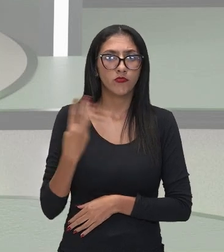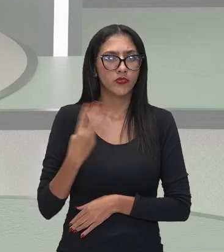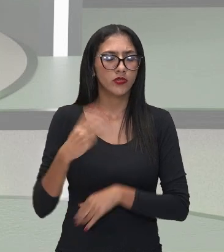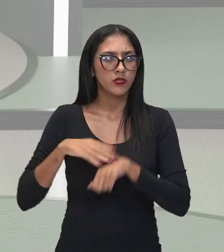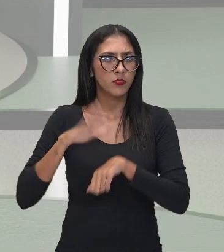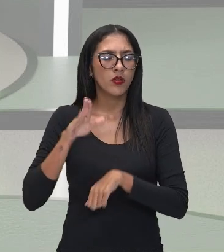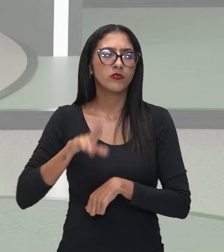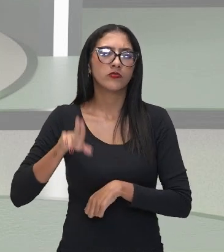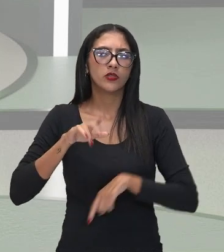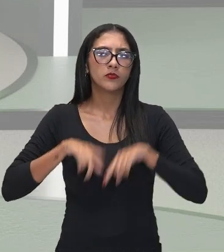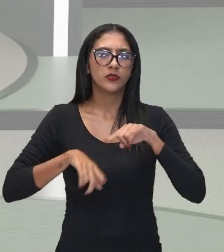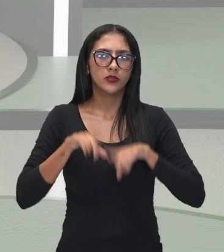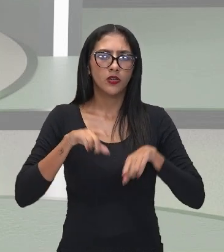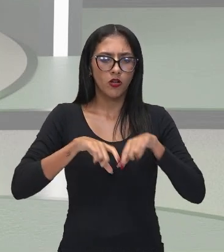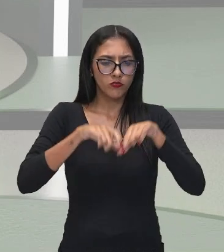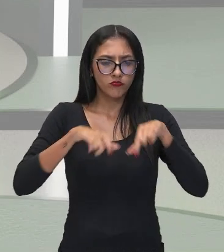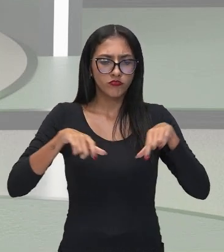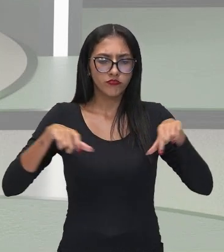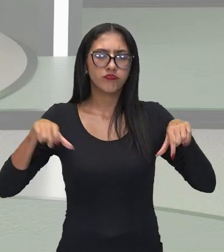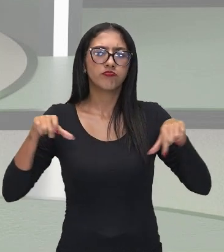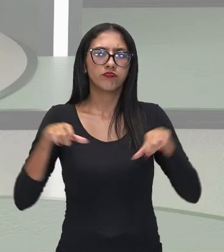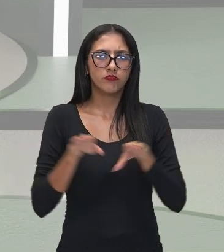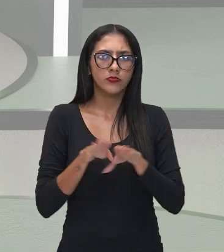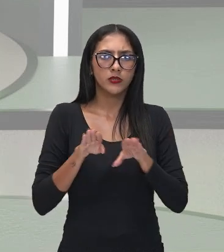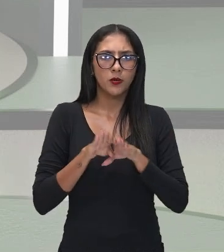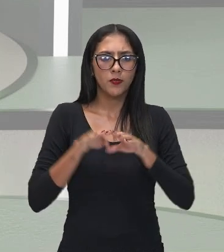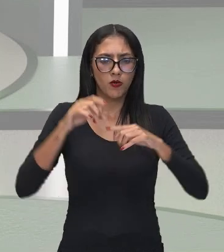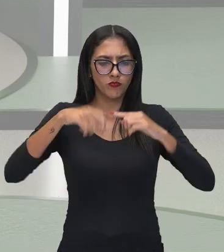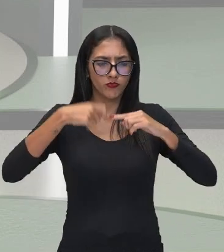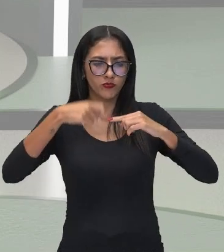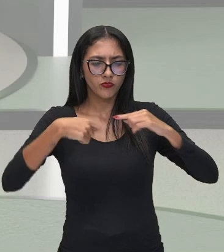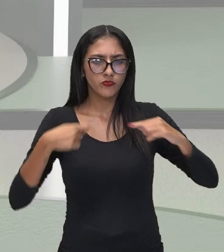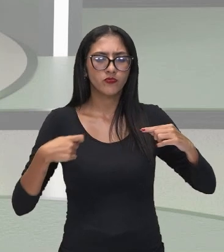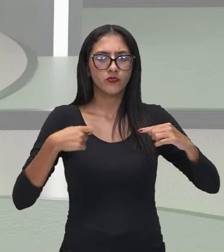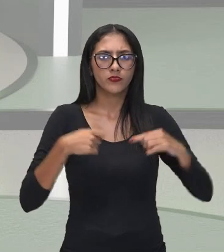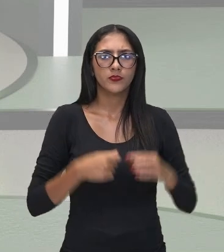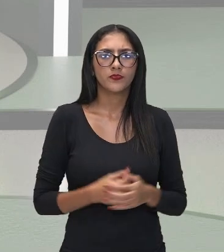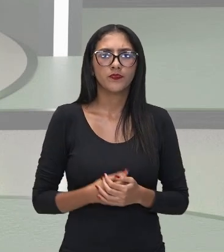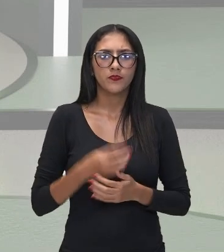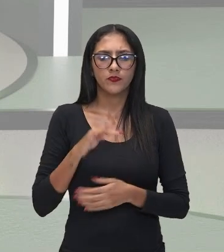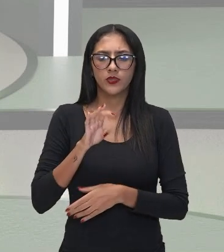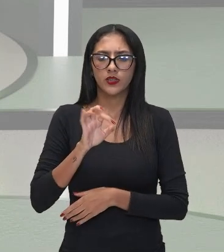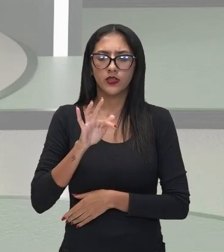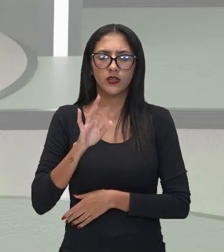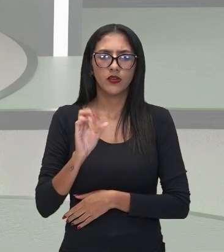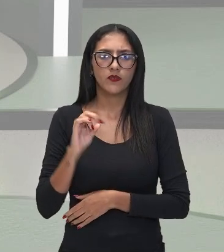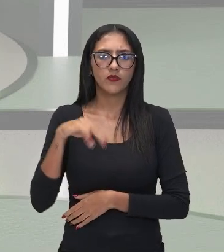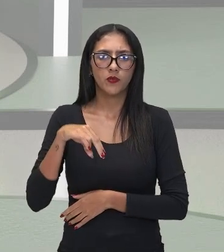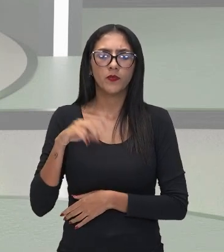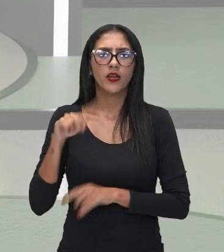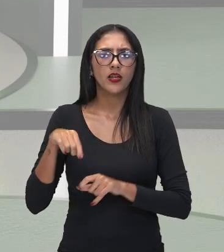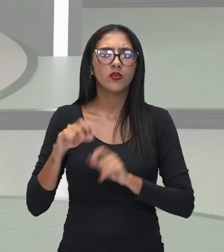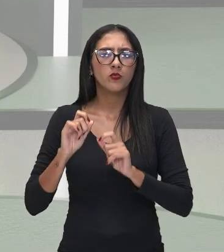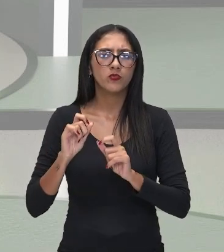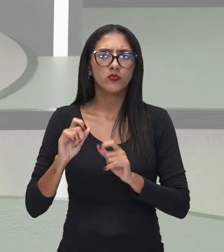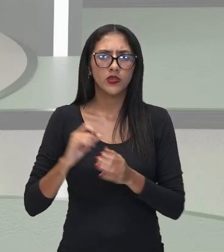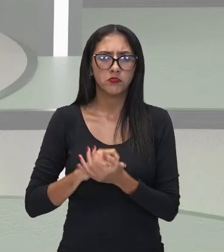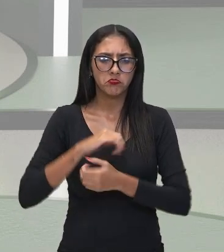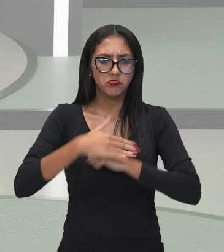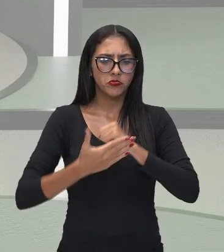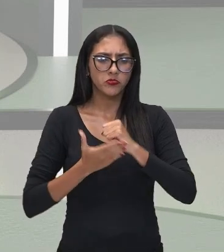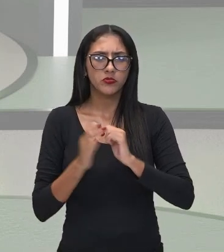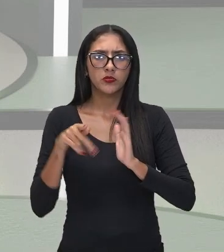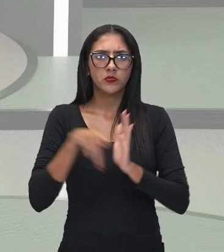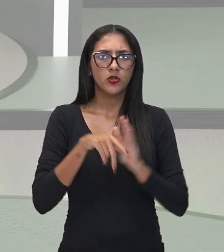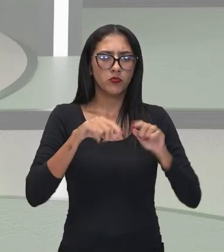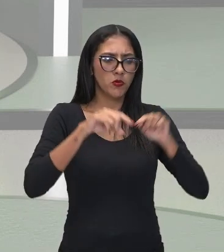É usado em tubos, isolamentos. O Teflon ele é comumente usado como revestimento em